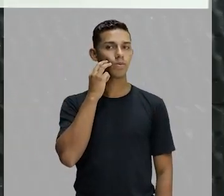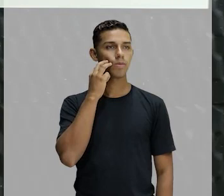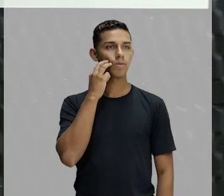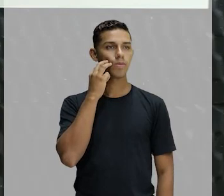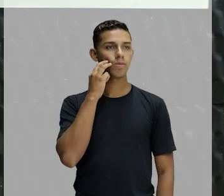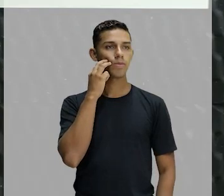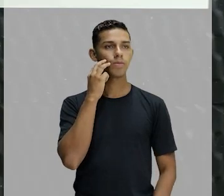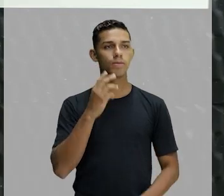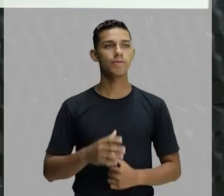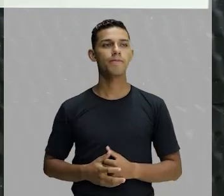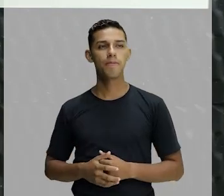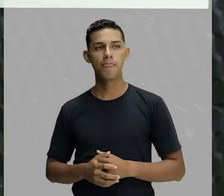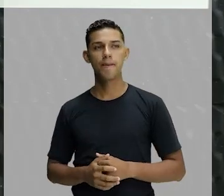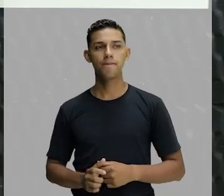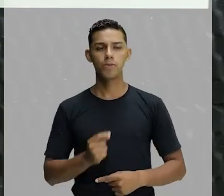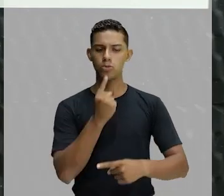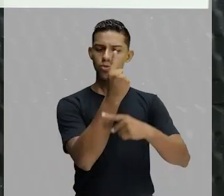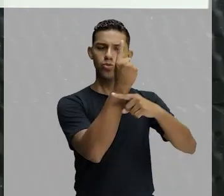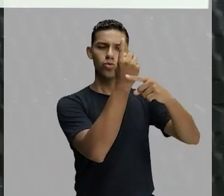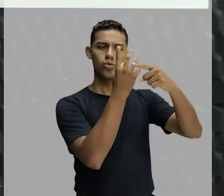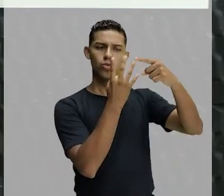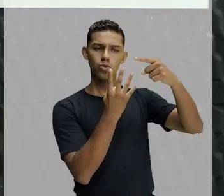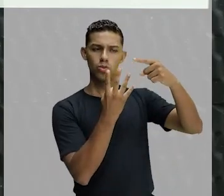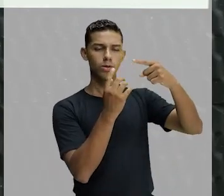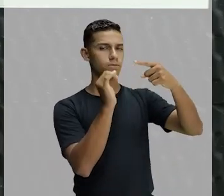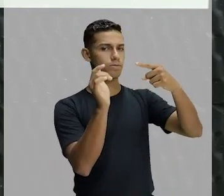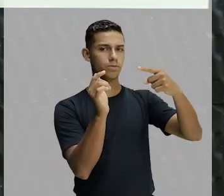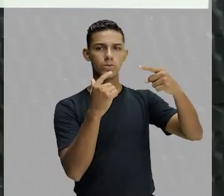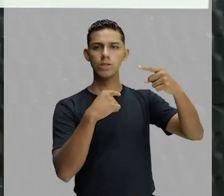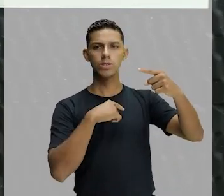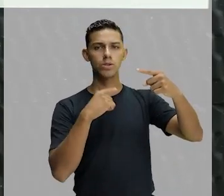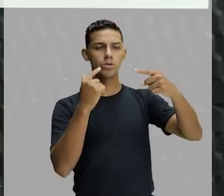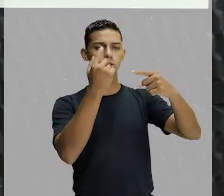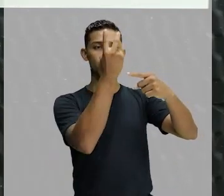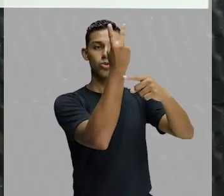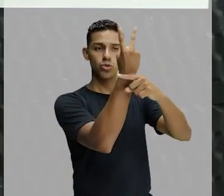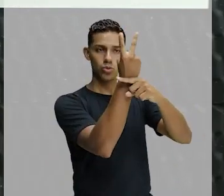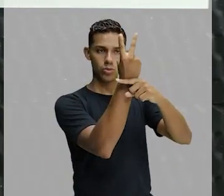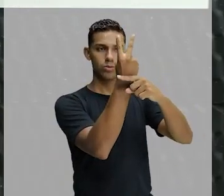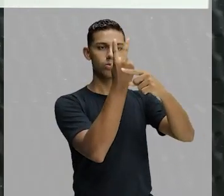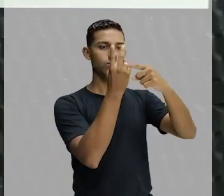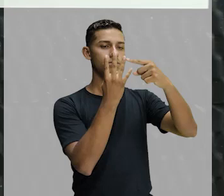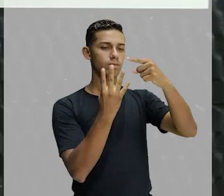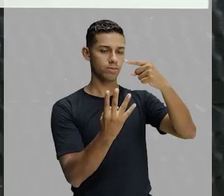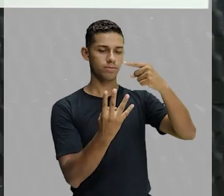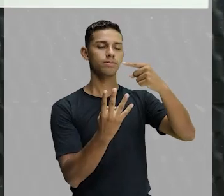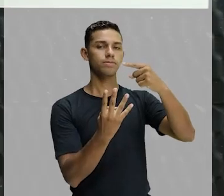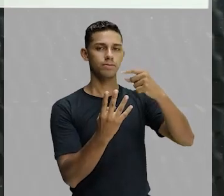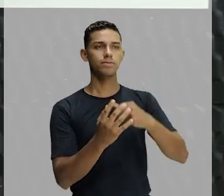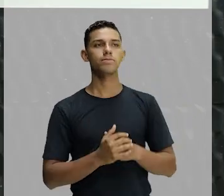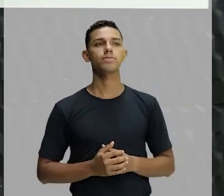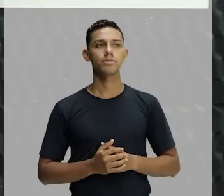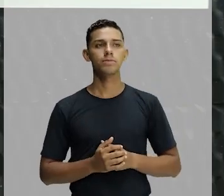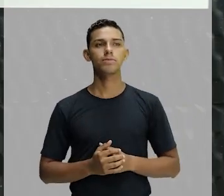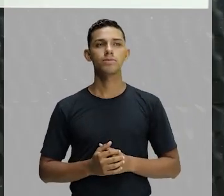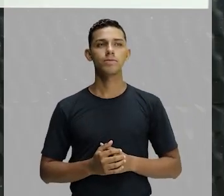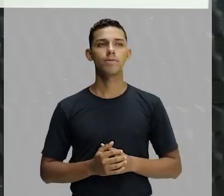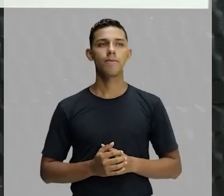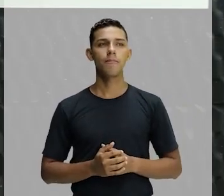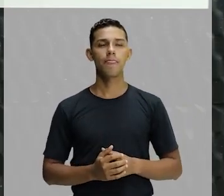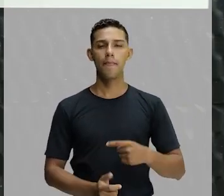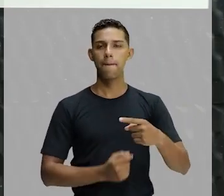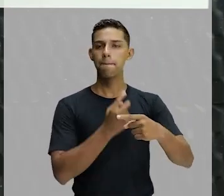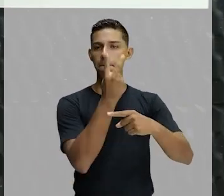tenho de 4 combinações que foram geradas, 2 combinações, que são essas aqui,